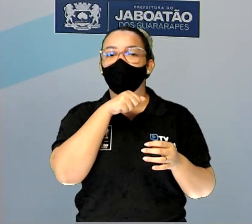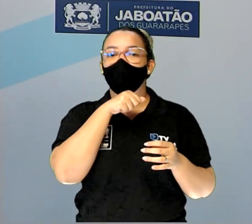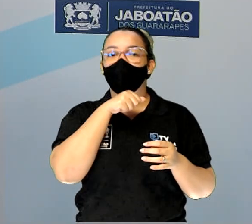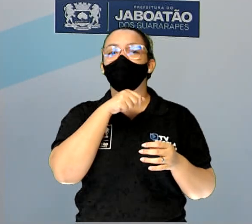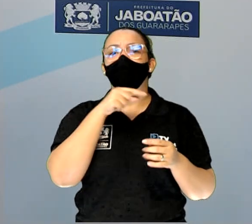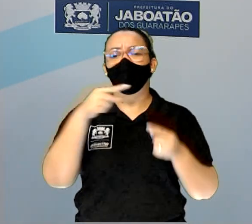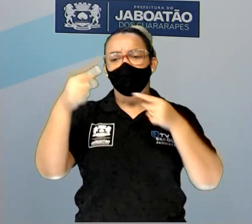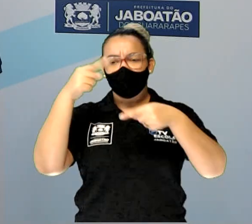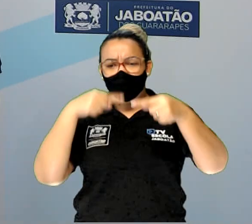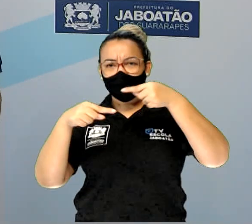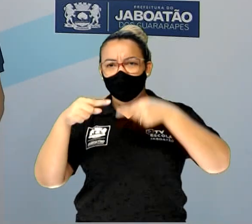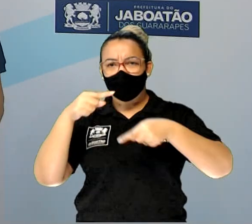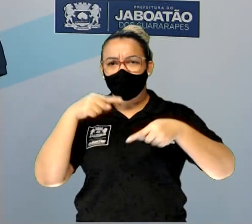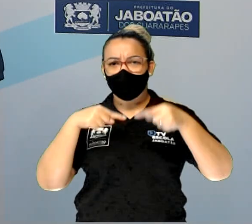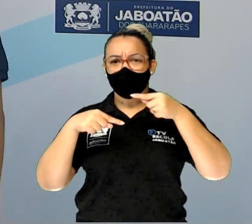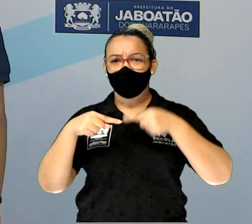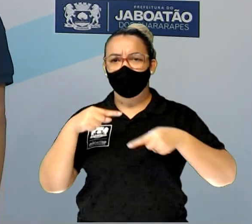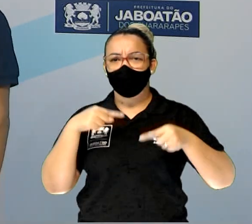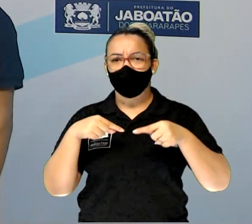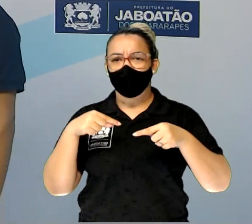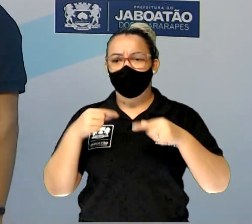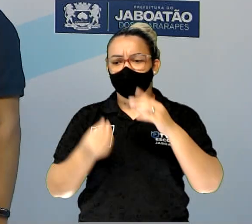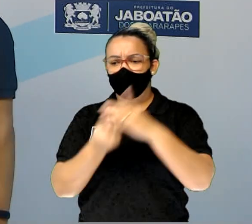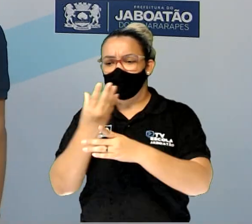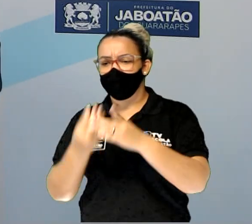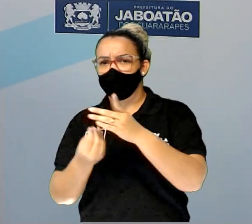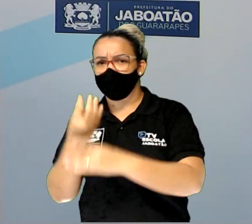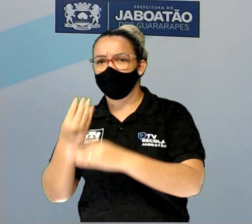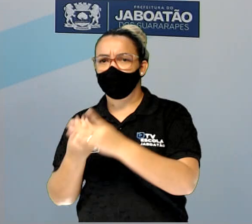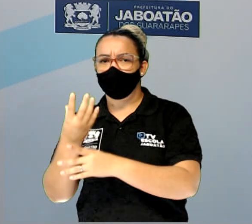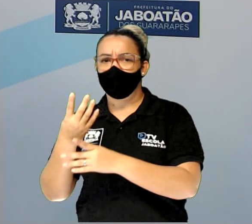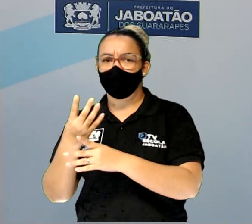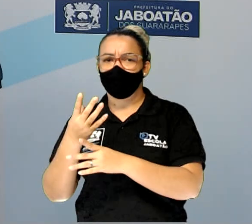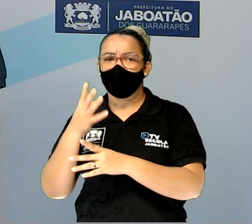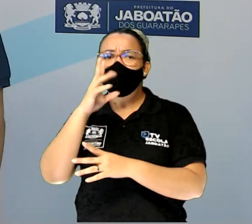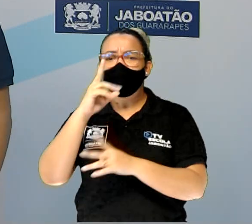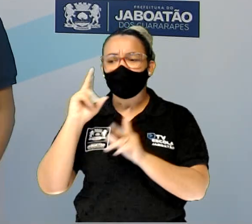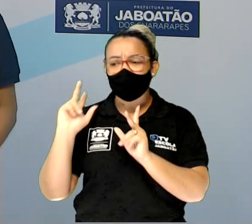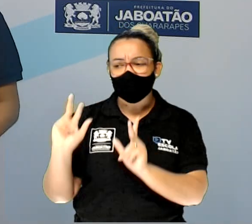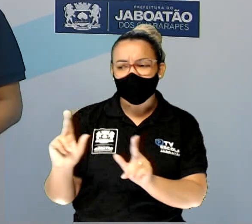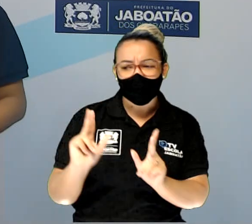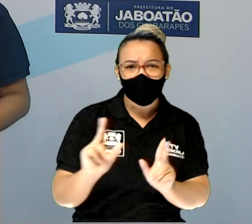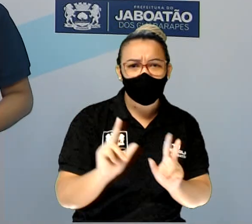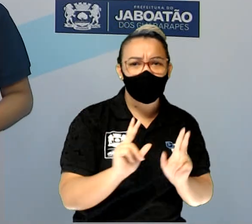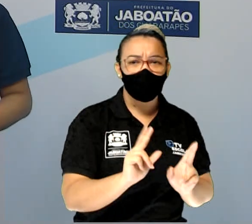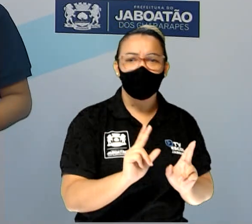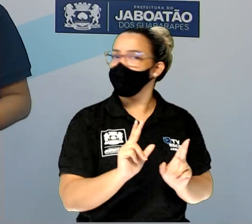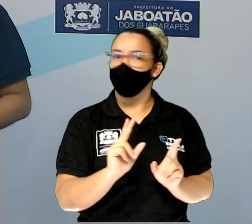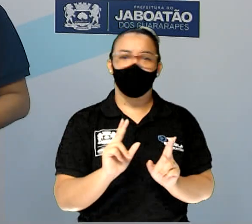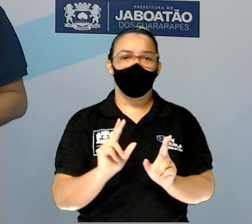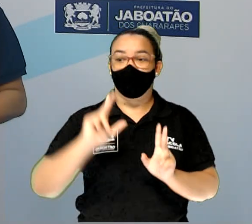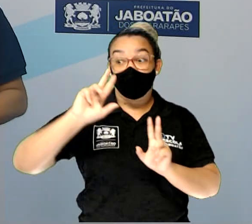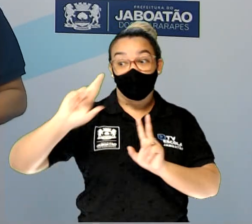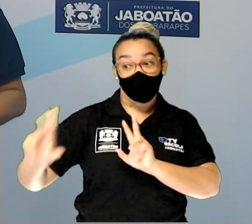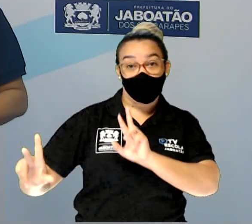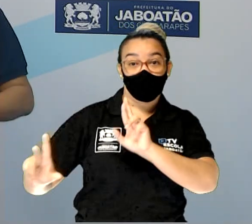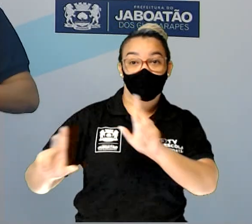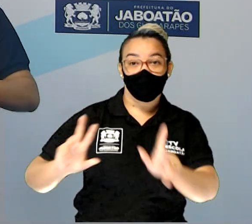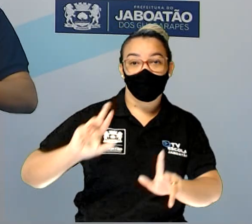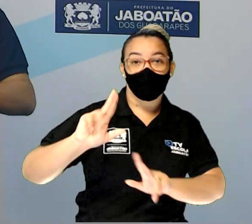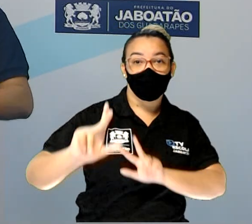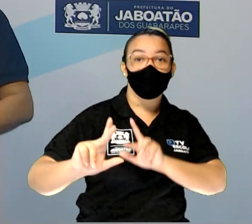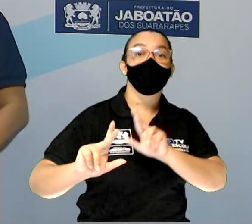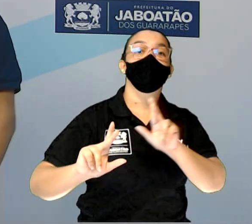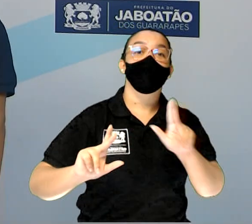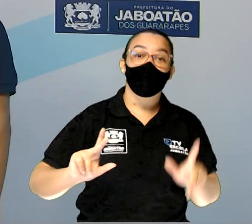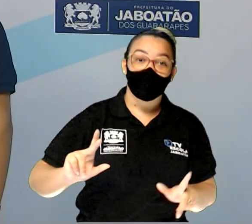a esse. Tá certo. Só que eles não são da mesma espécie, certo? Isso é importante ficar bem claro, que